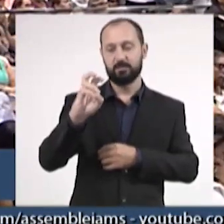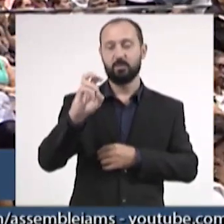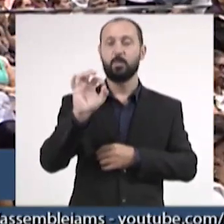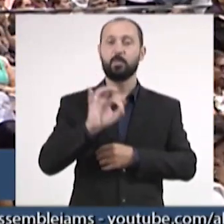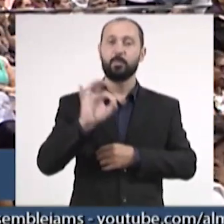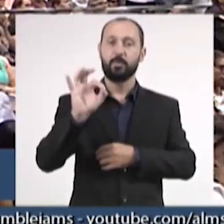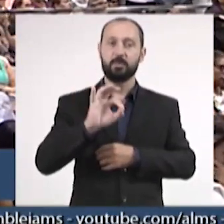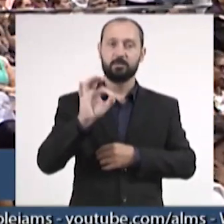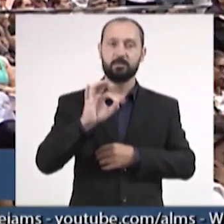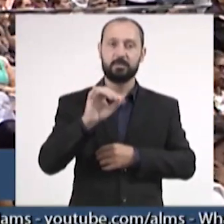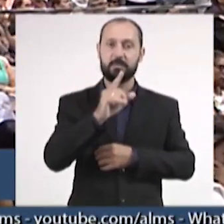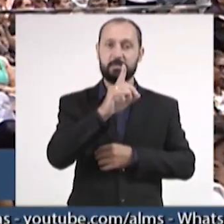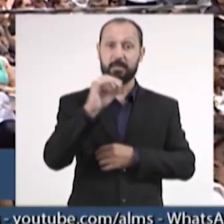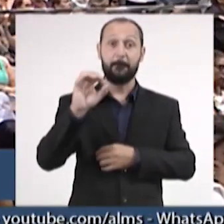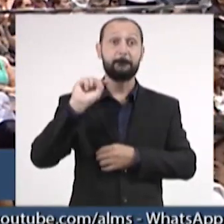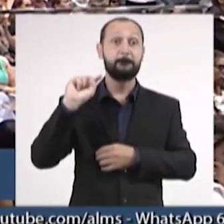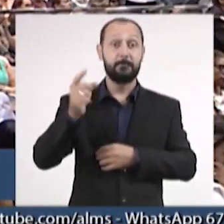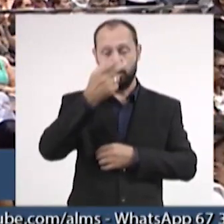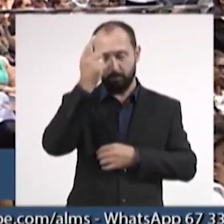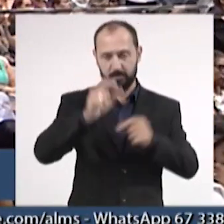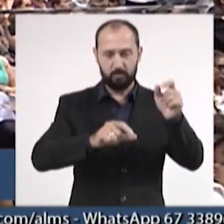3,5% a cada 100 mil.